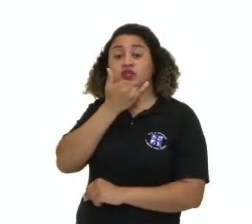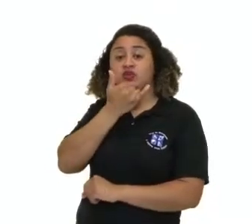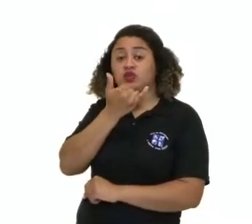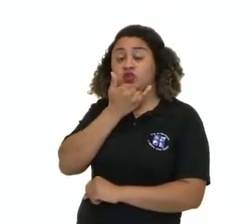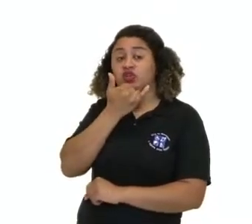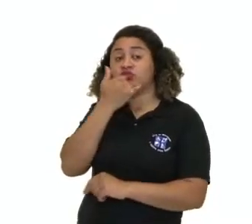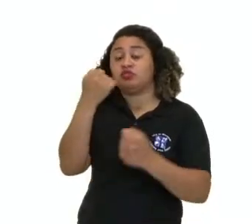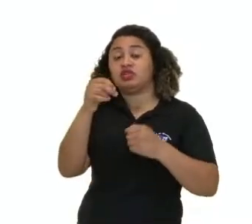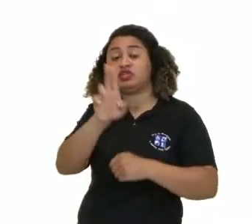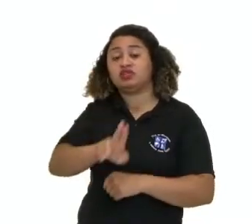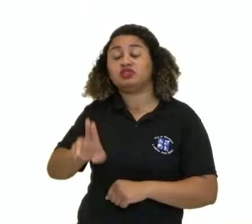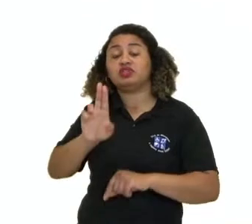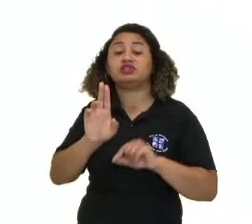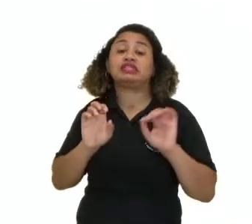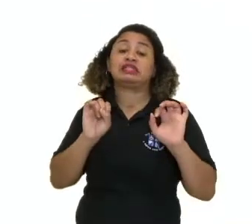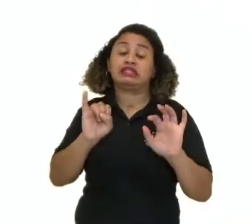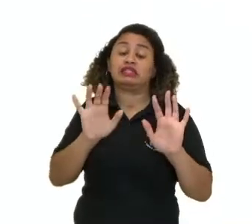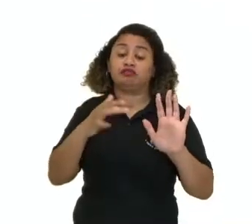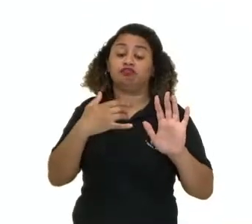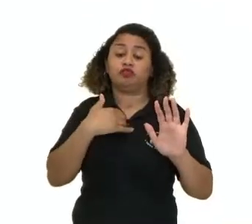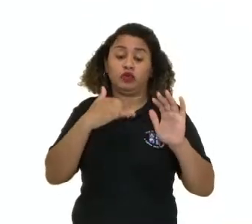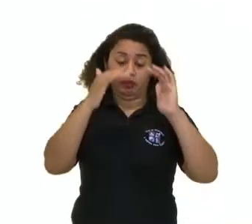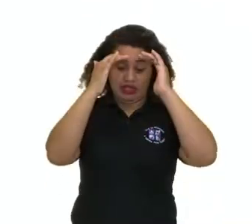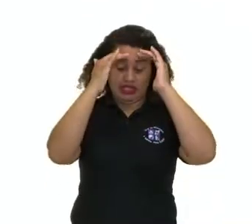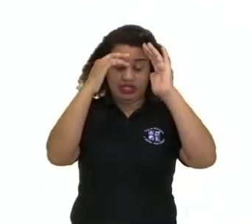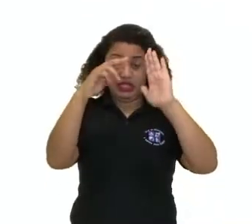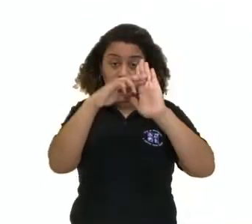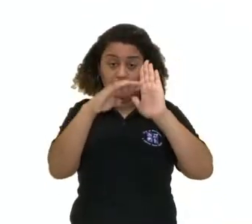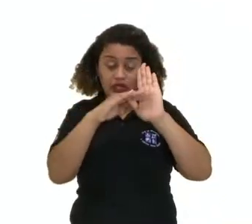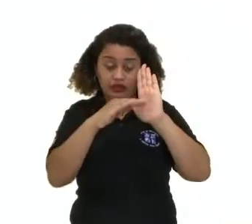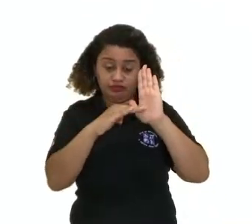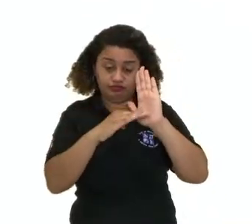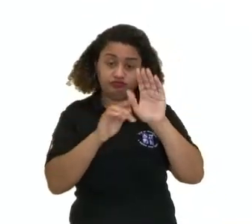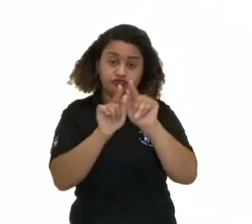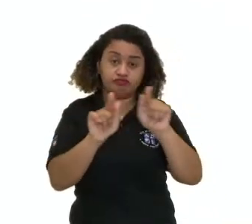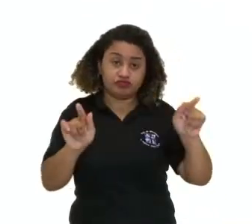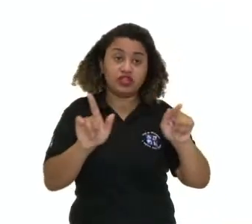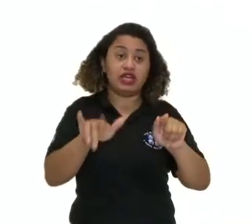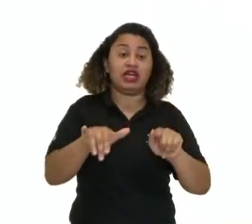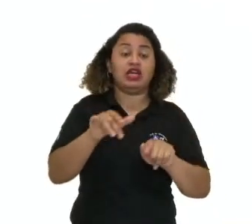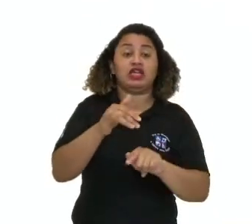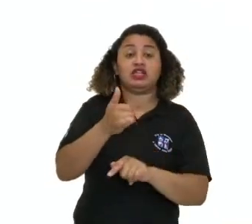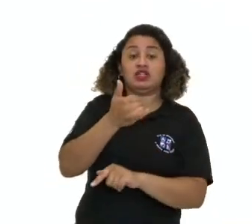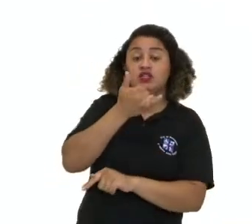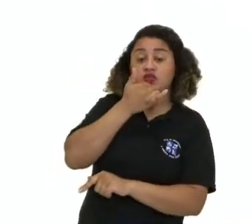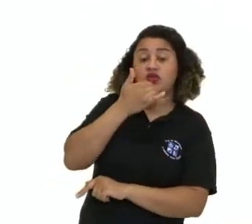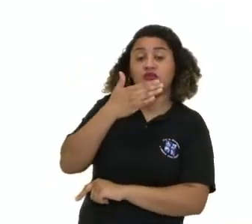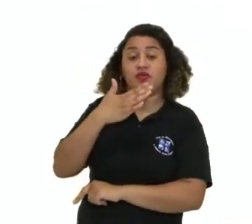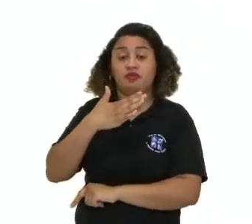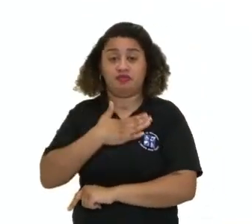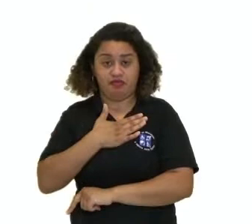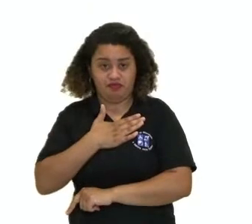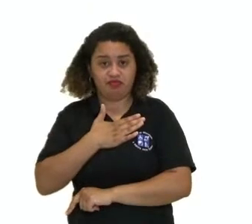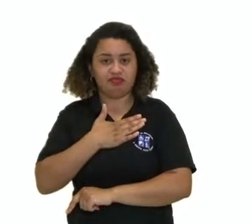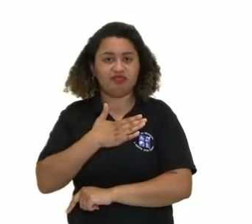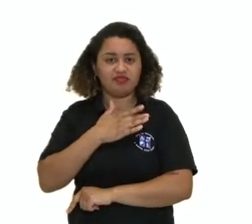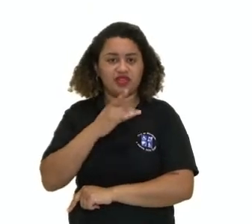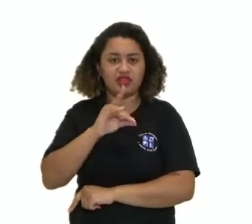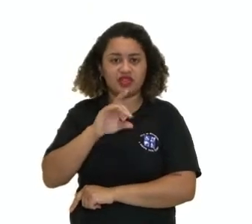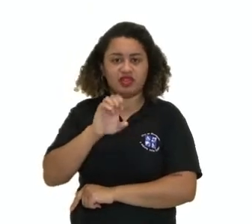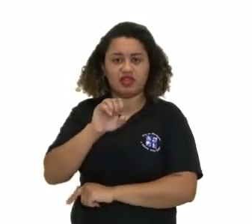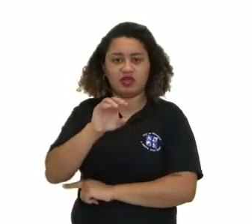deveria ter usado, se fosse a norma culta, desculpe-me. Só que ele disse me desculpe. Então, quando